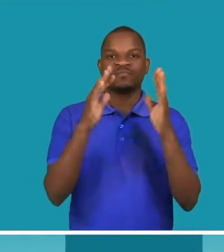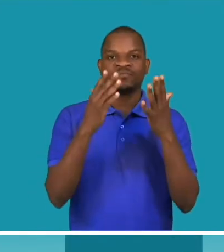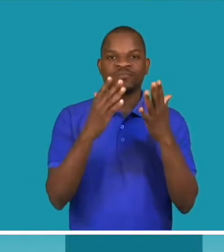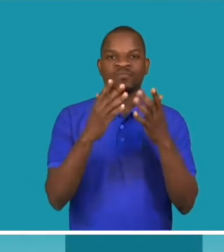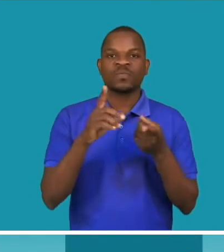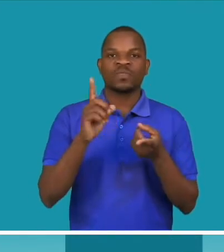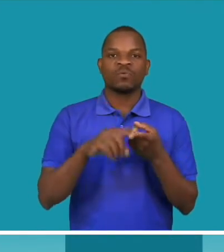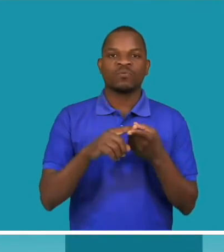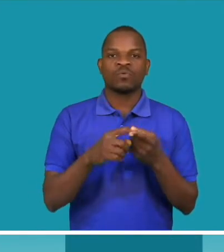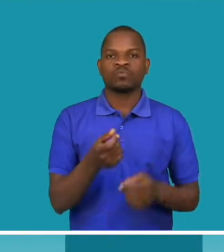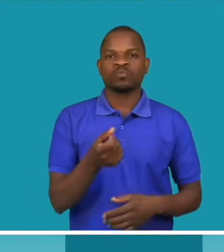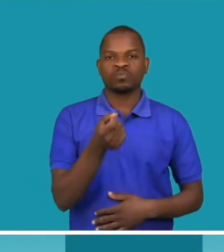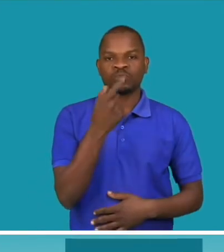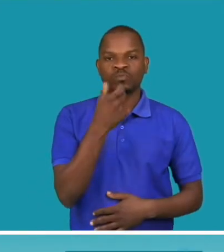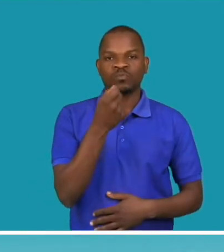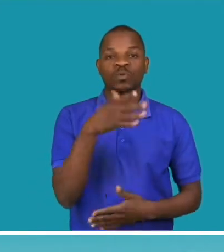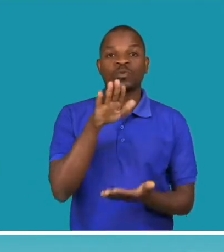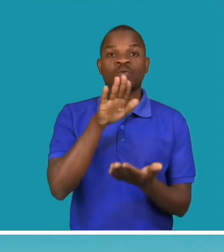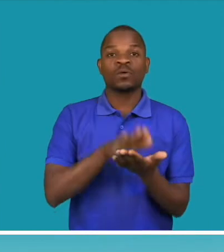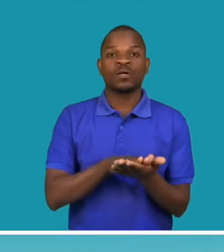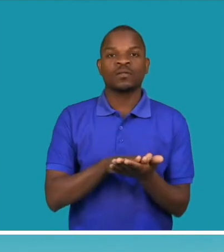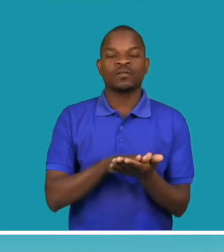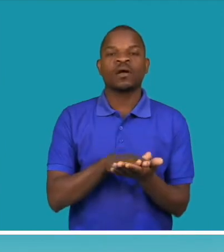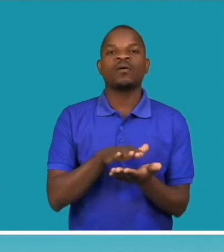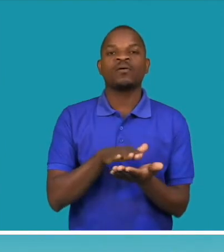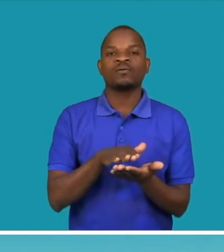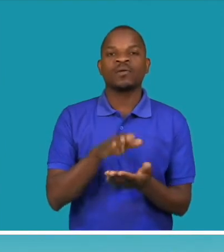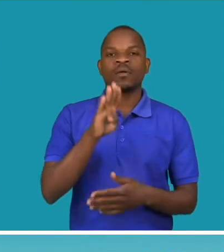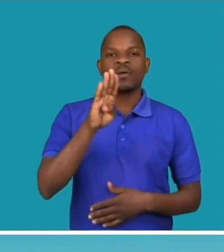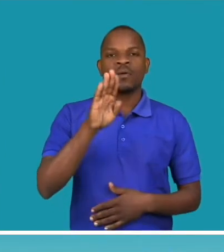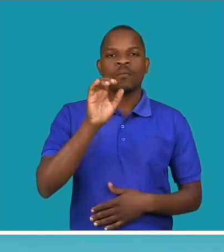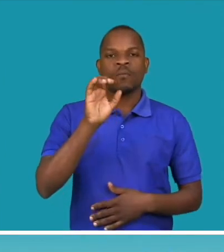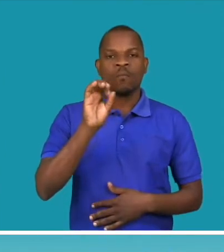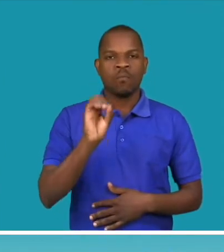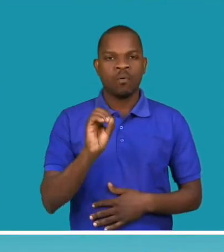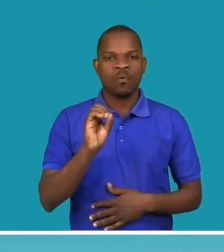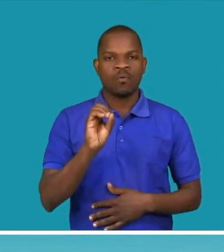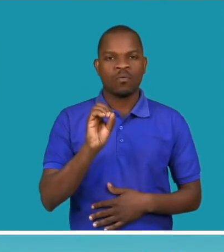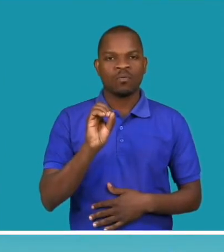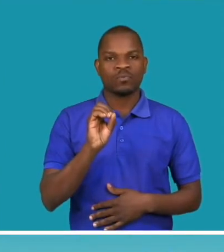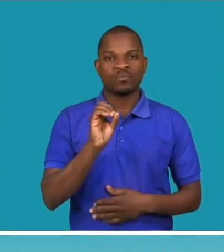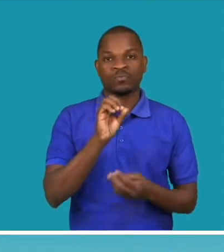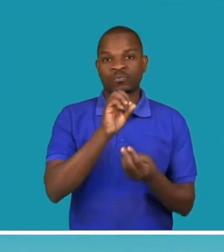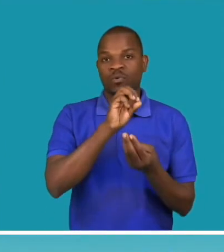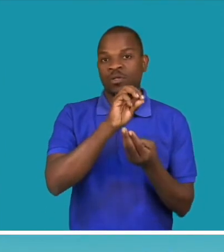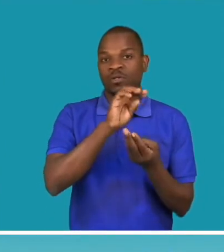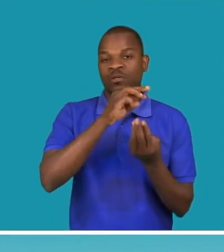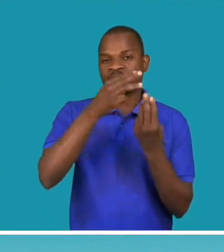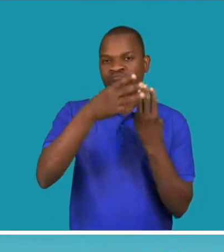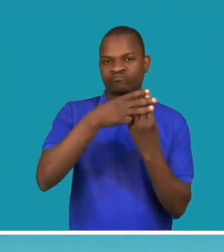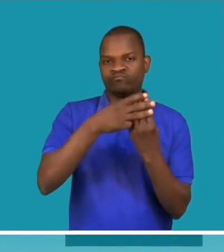sobrevivência. Estou fazendo tratamento no Centro de Saúde de Engaverno, onde já consegui recuperar